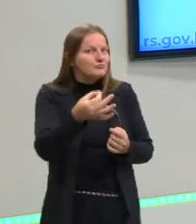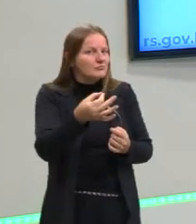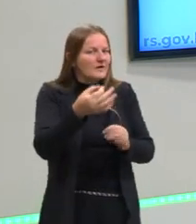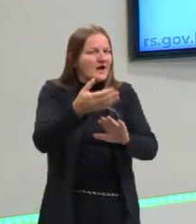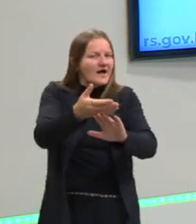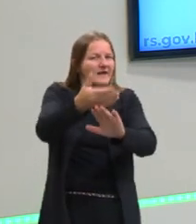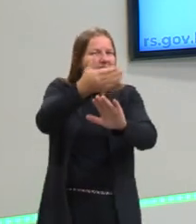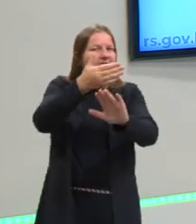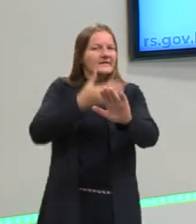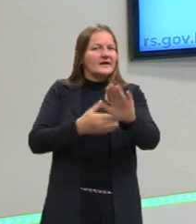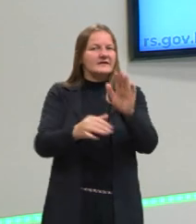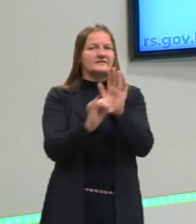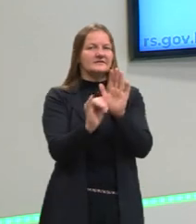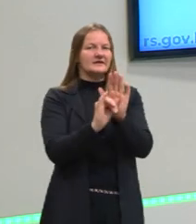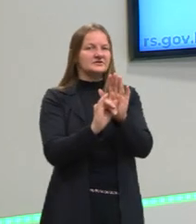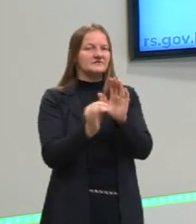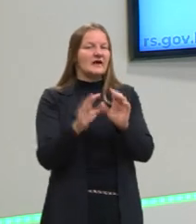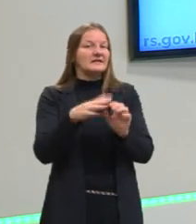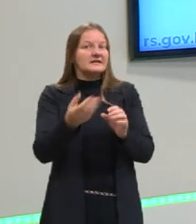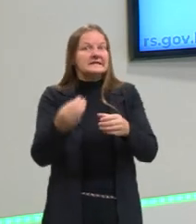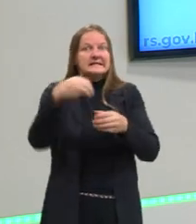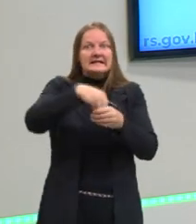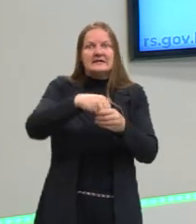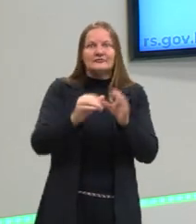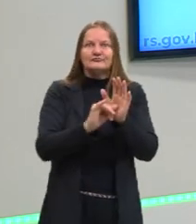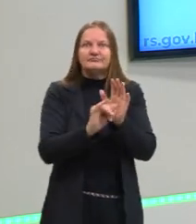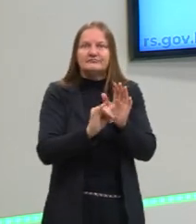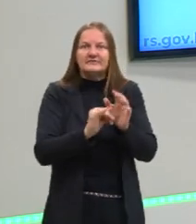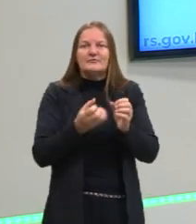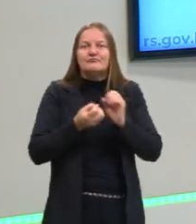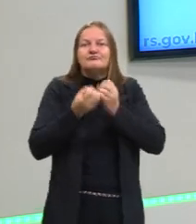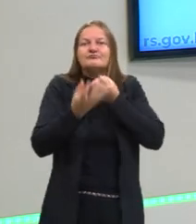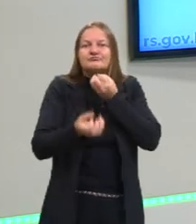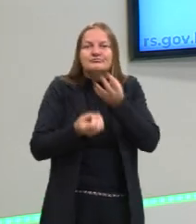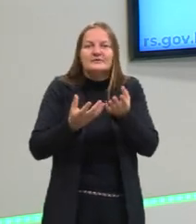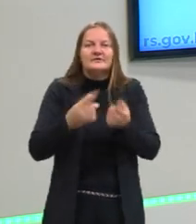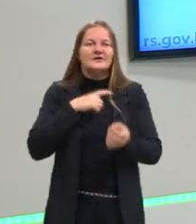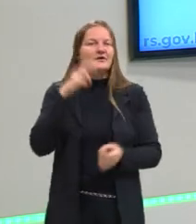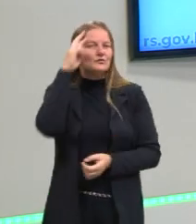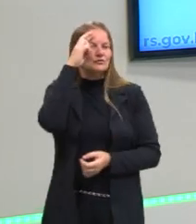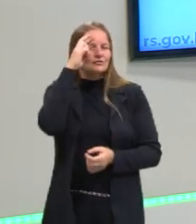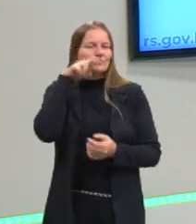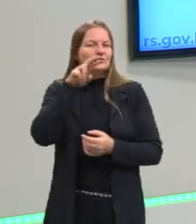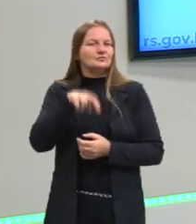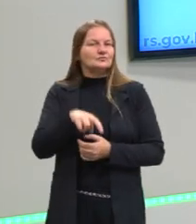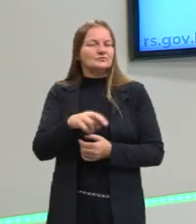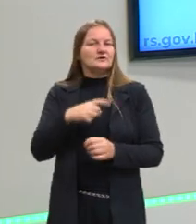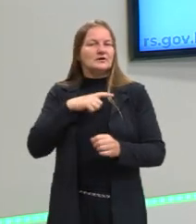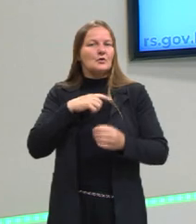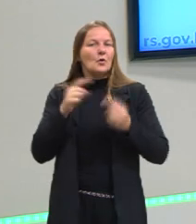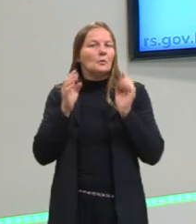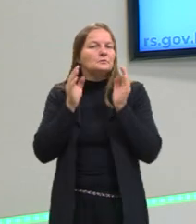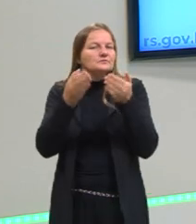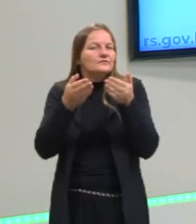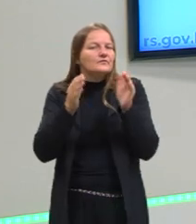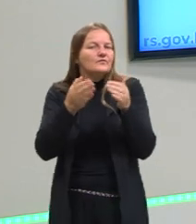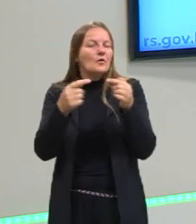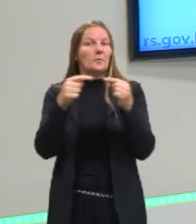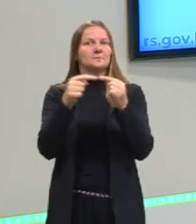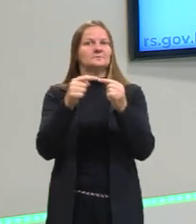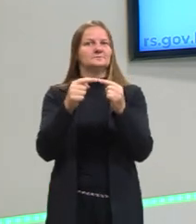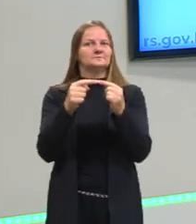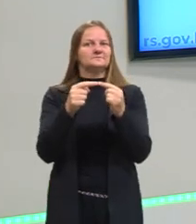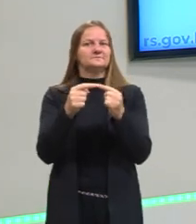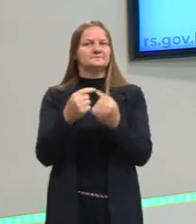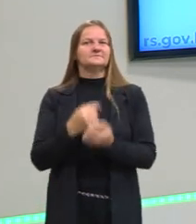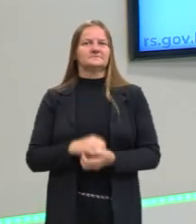atrás dessas narrativas sou dentro dessas narrativas não tem uma racionalidade não quer se chegar algum fim